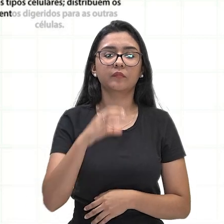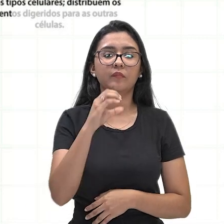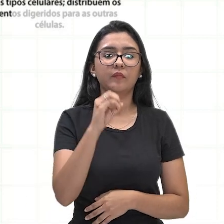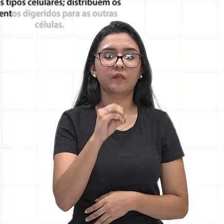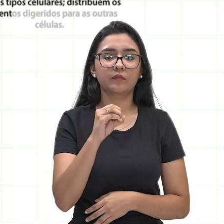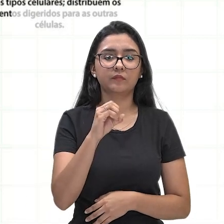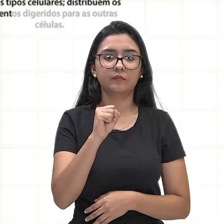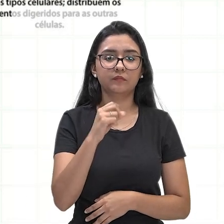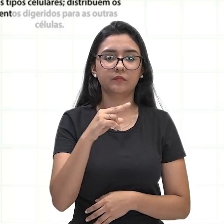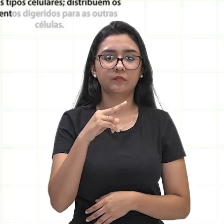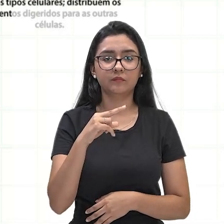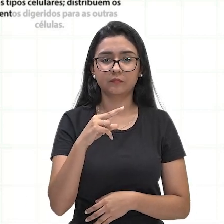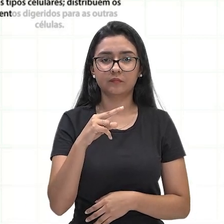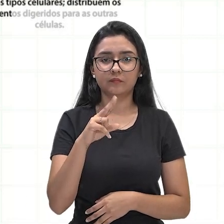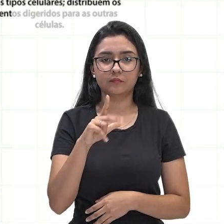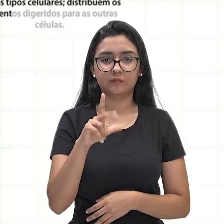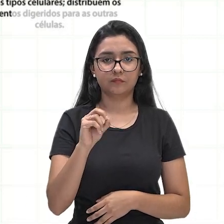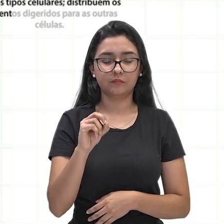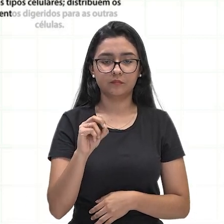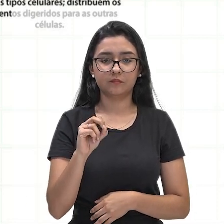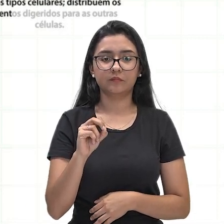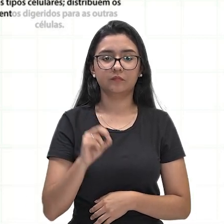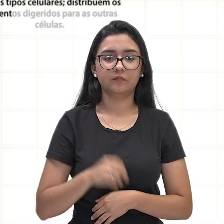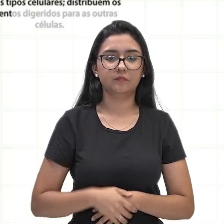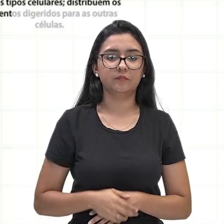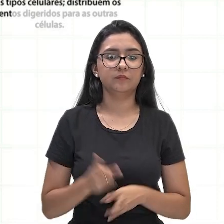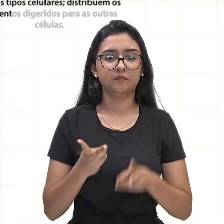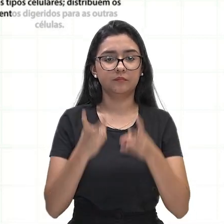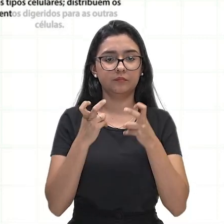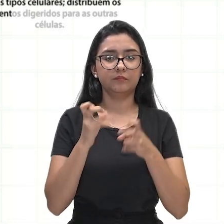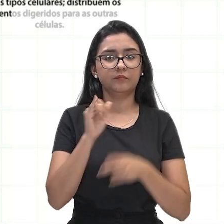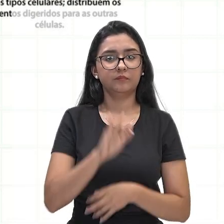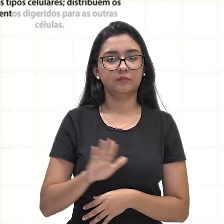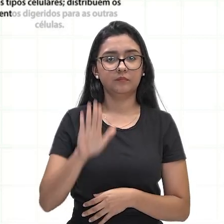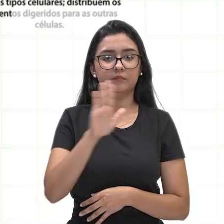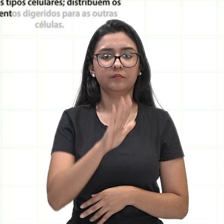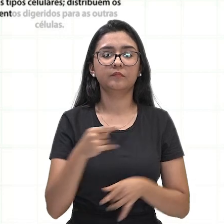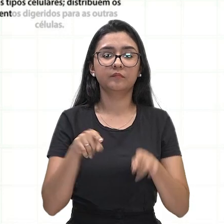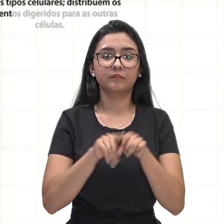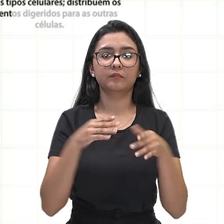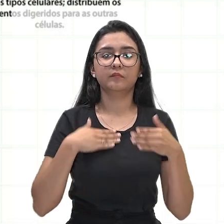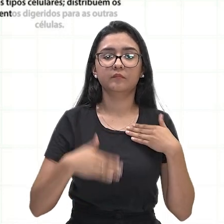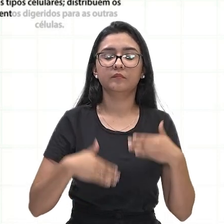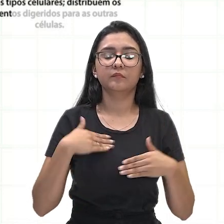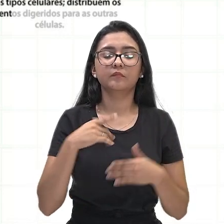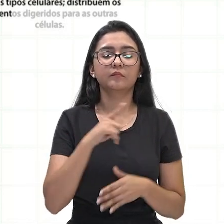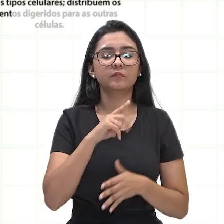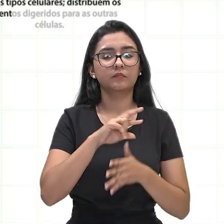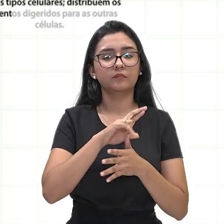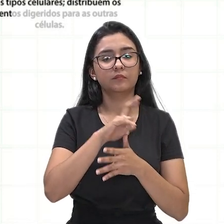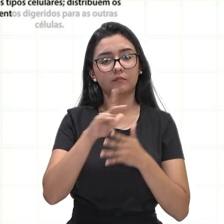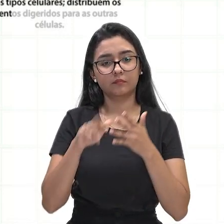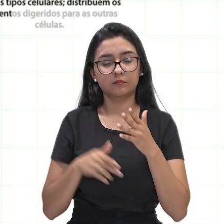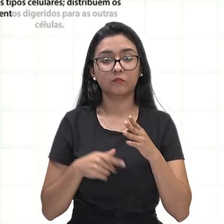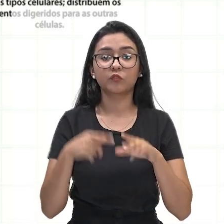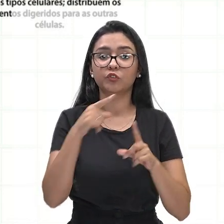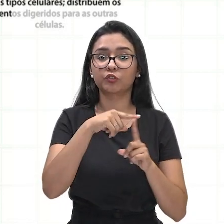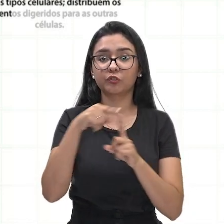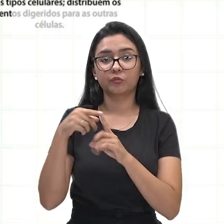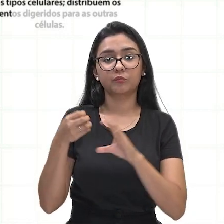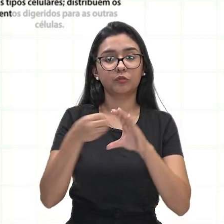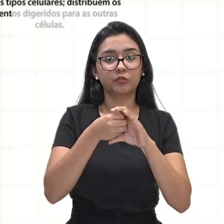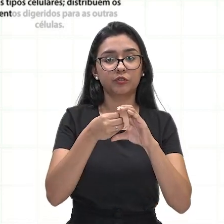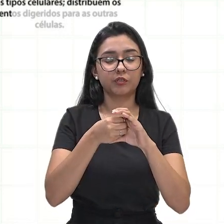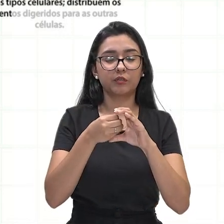Então a gente consegue ver aqui na imagem que é chamada de ósculo. O corpo deles vai ser formado aí por alguns tipos de